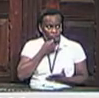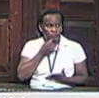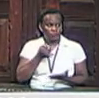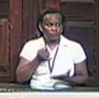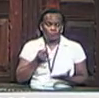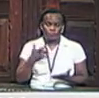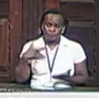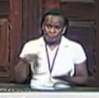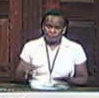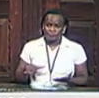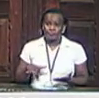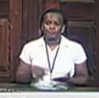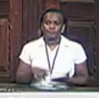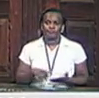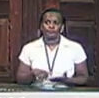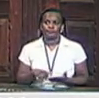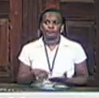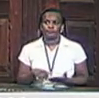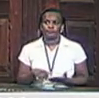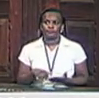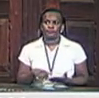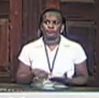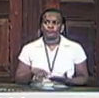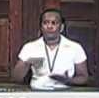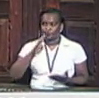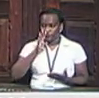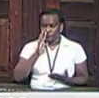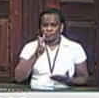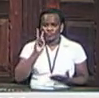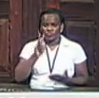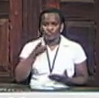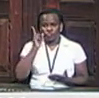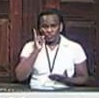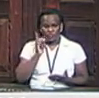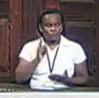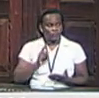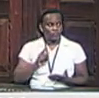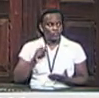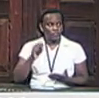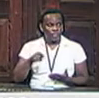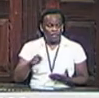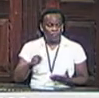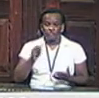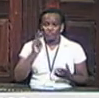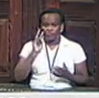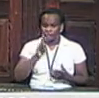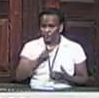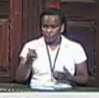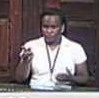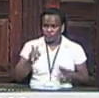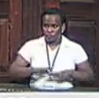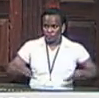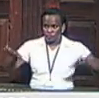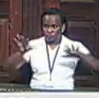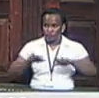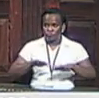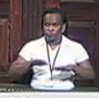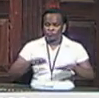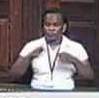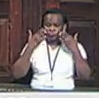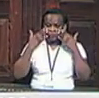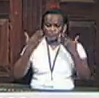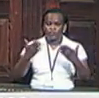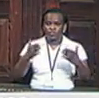lamentável que assistimos ontem aqui diante do